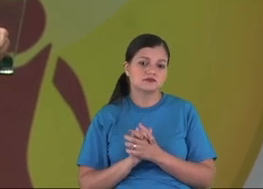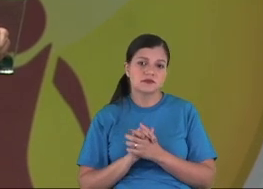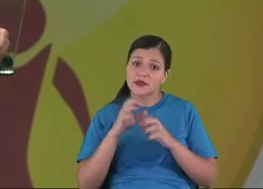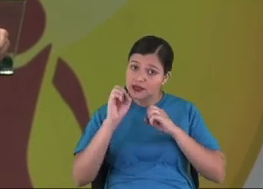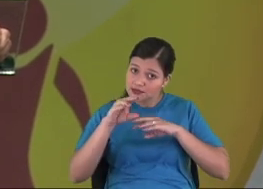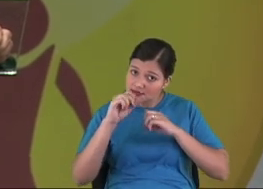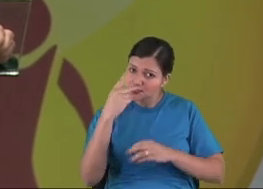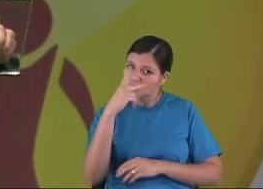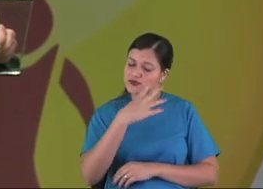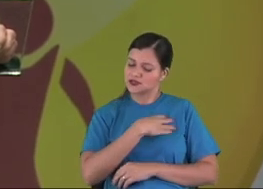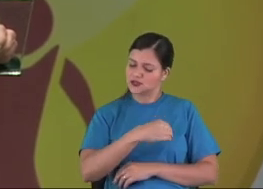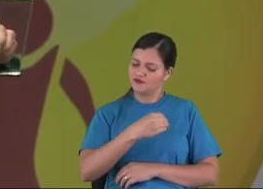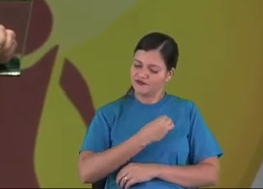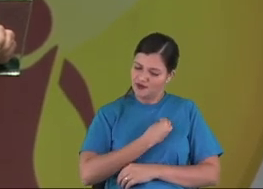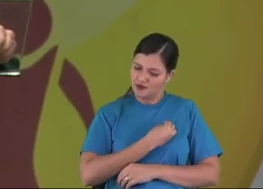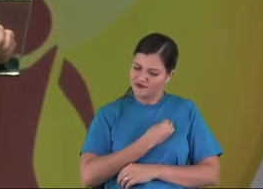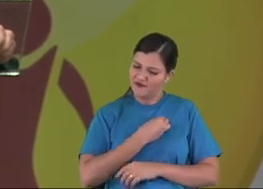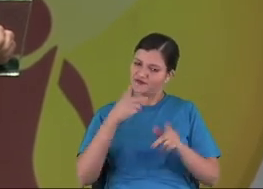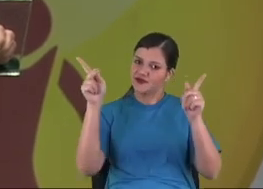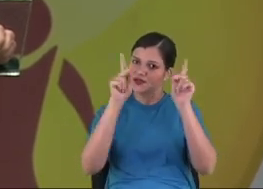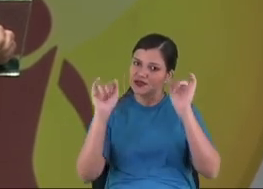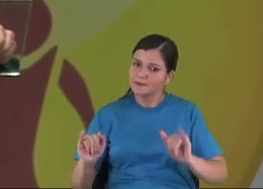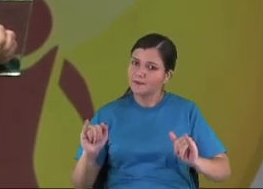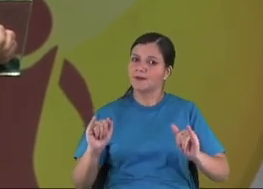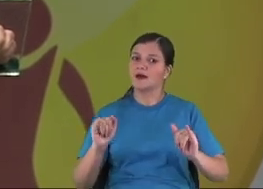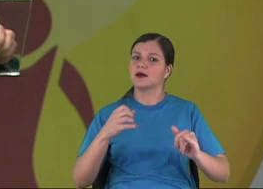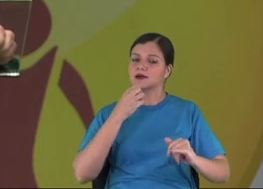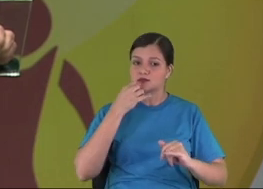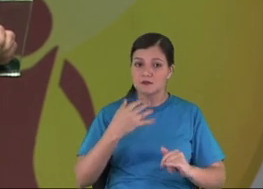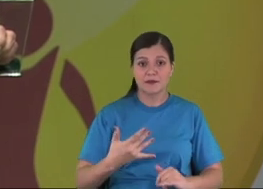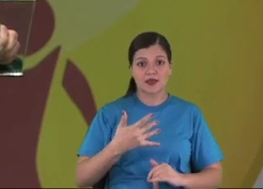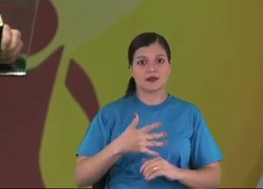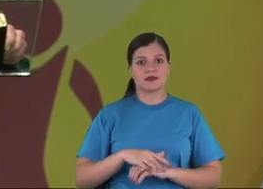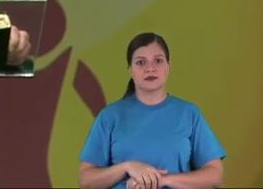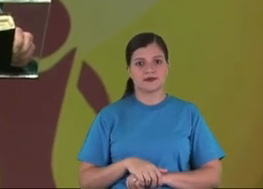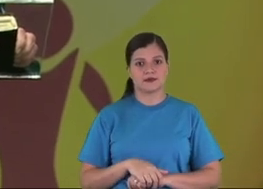Ensine os seus filhos a viverem em paz, em harmonia.